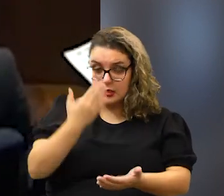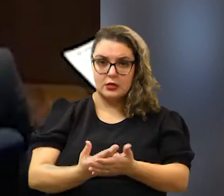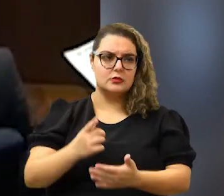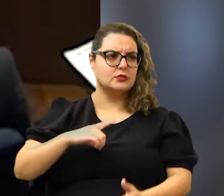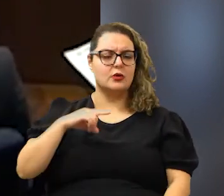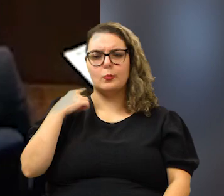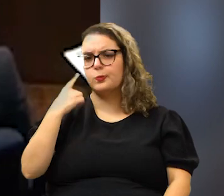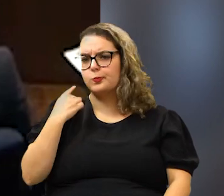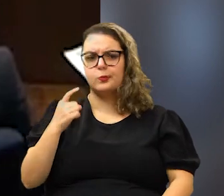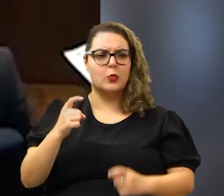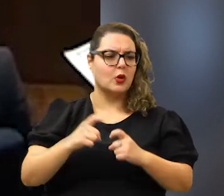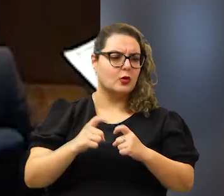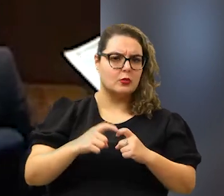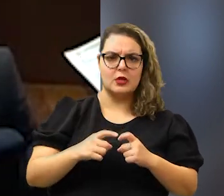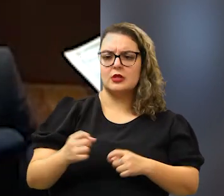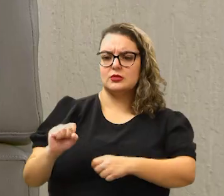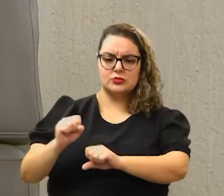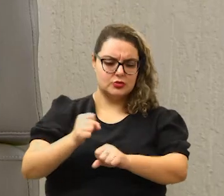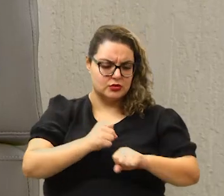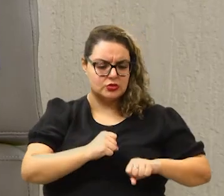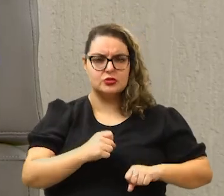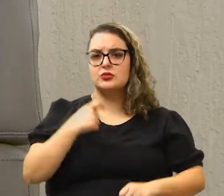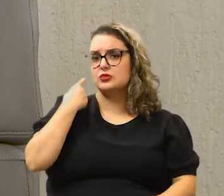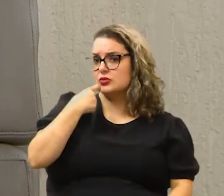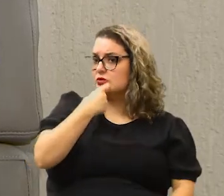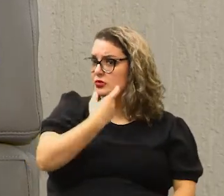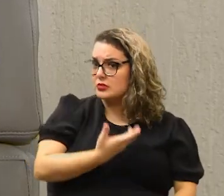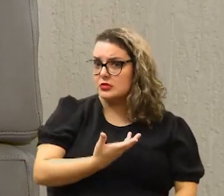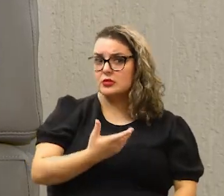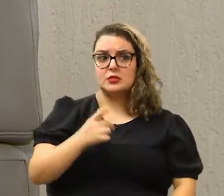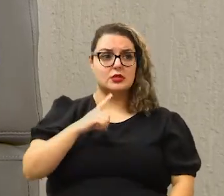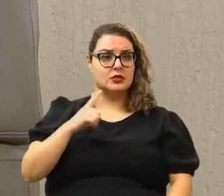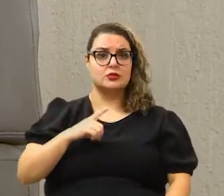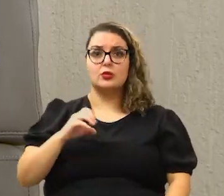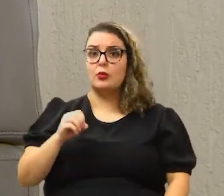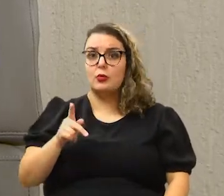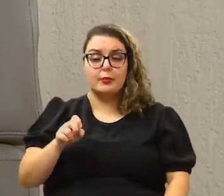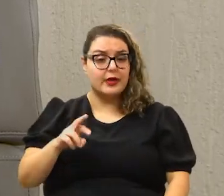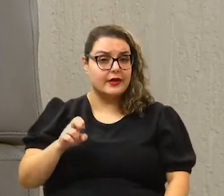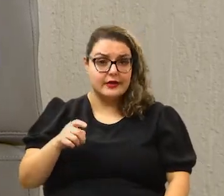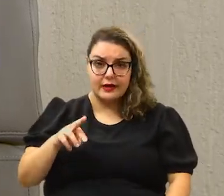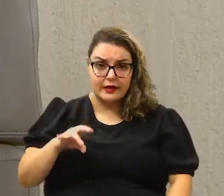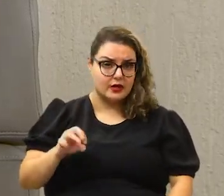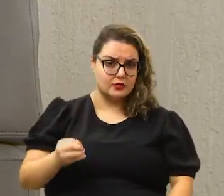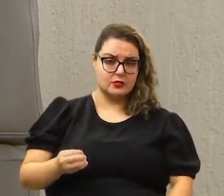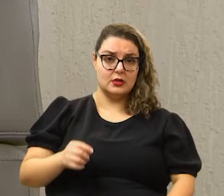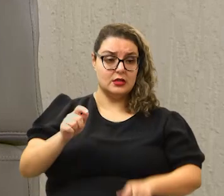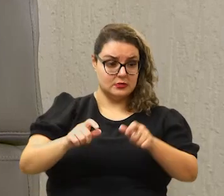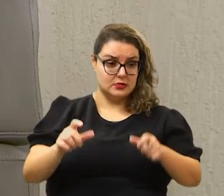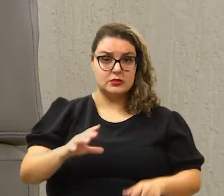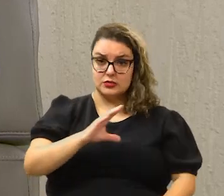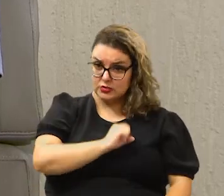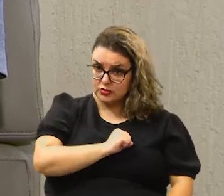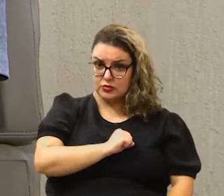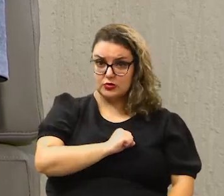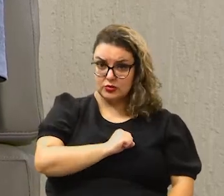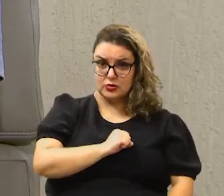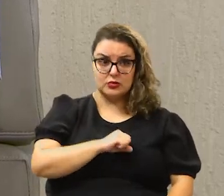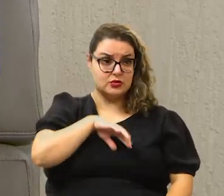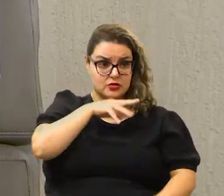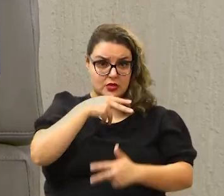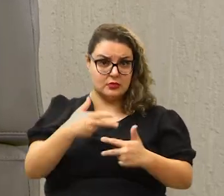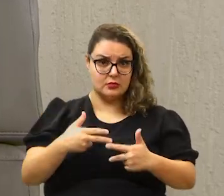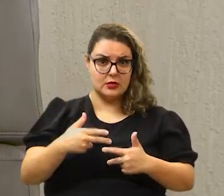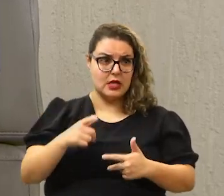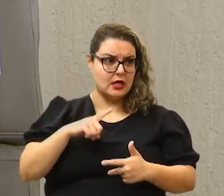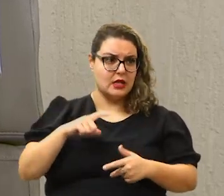gosta. Então, esses participaram e os vereadores participaram. Foi bonito isso também, porque na comissão sempre tinha gente